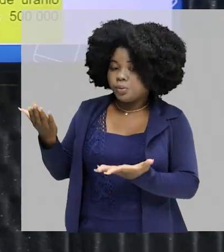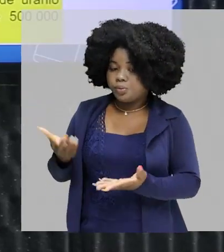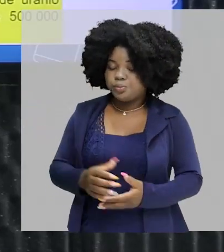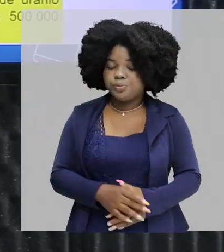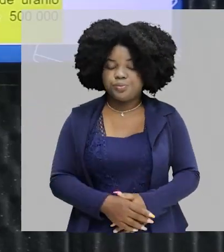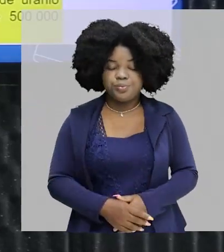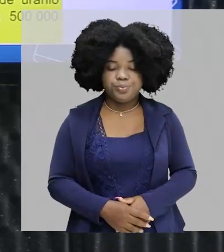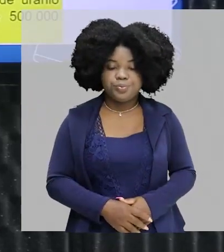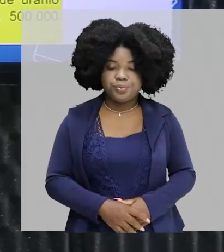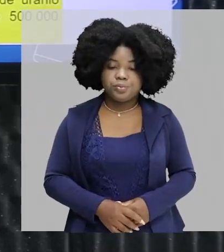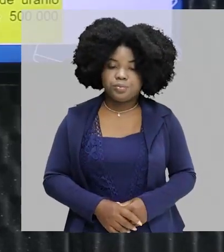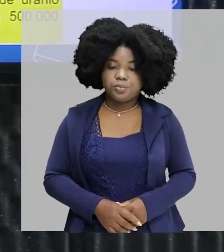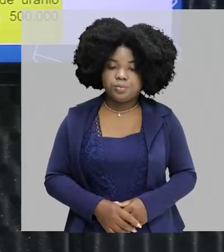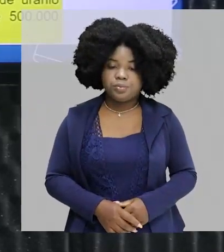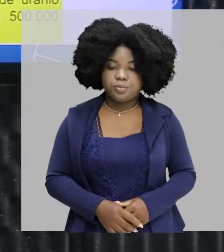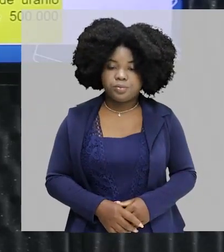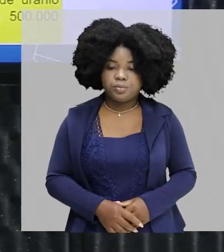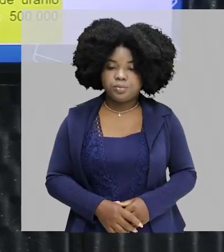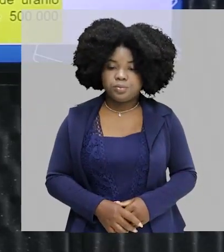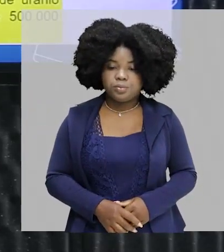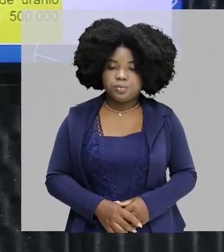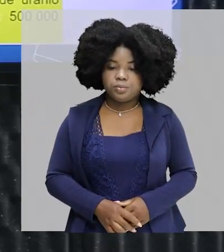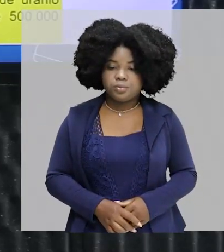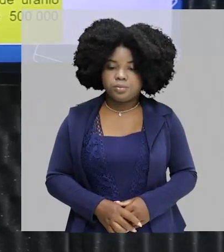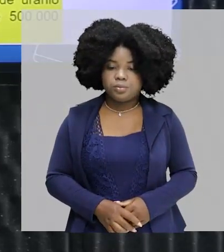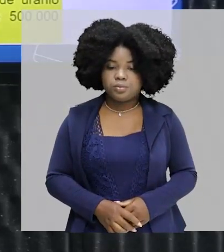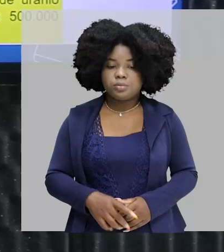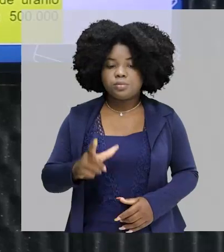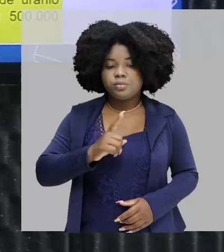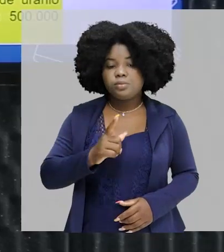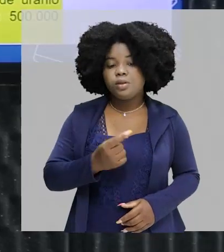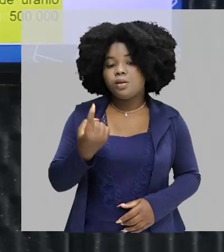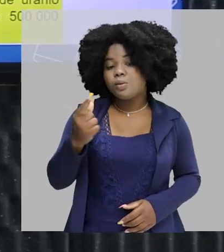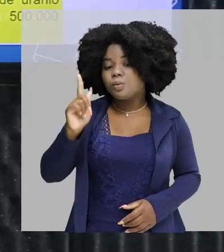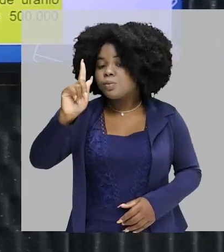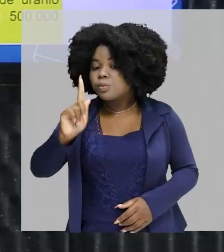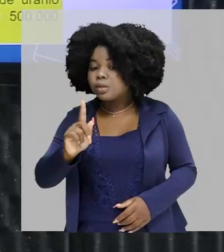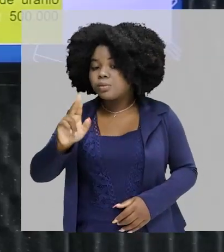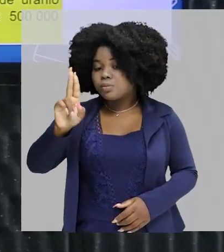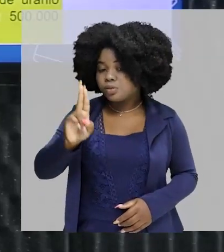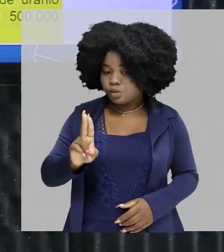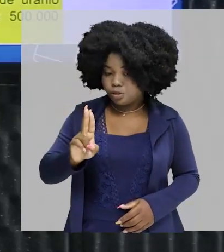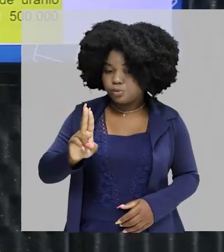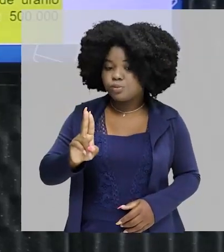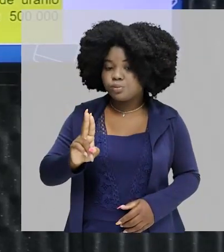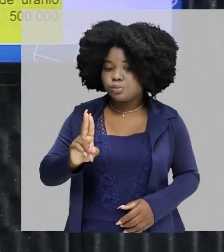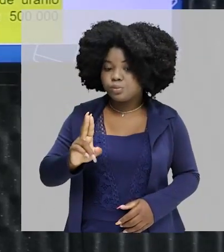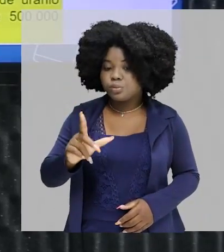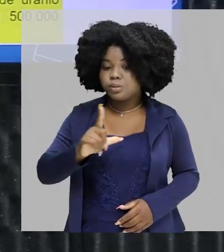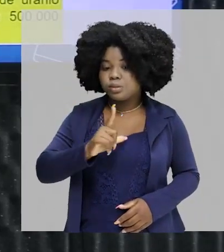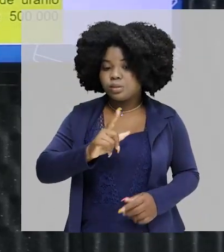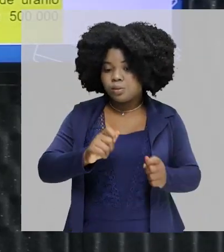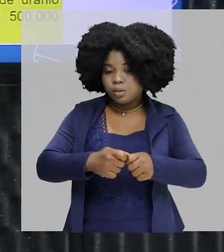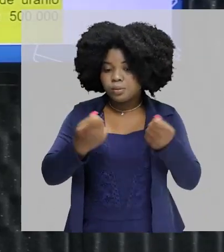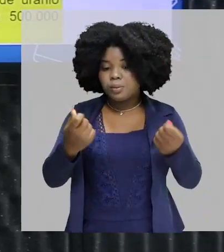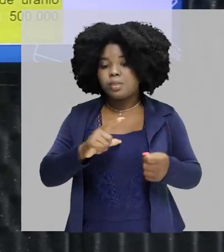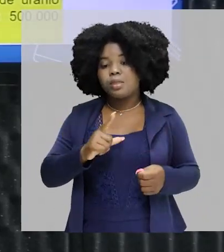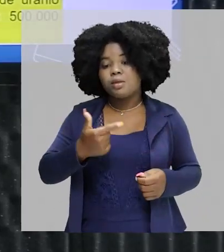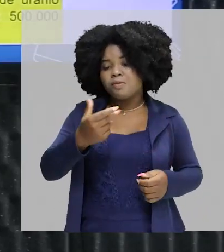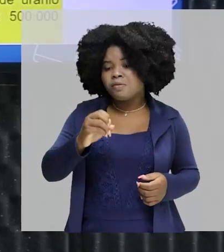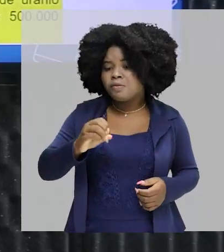235 sofre fissão, sofre a quebra, e aí vai liberar energia, ó, obtém-se 20 milhões